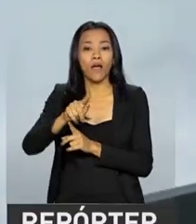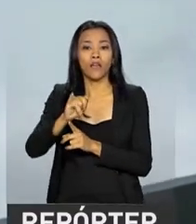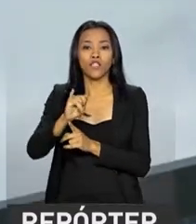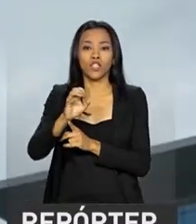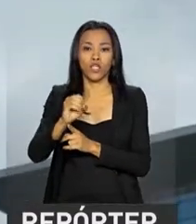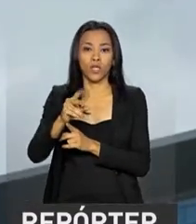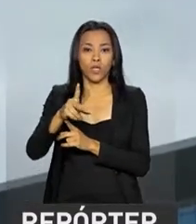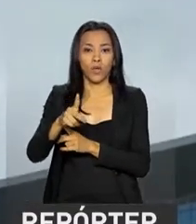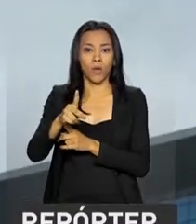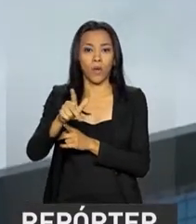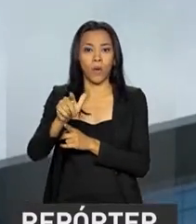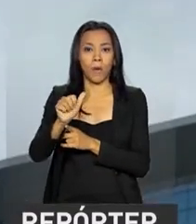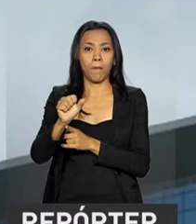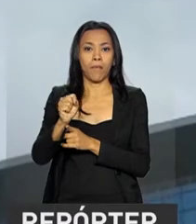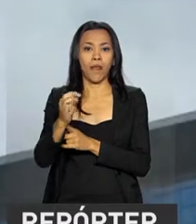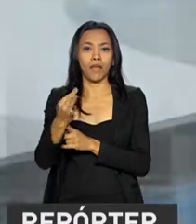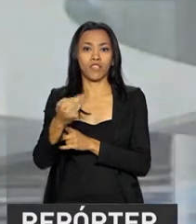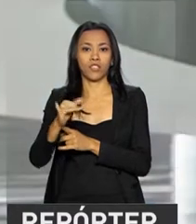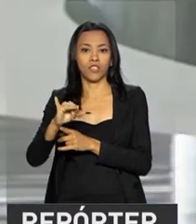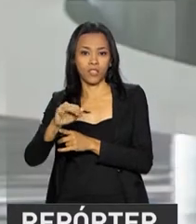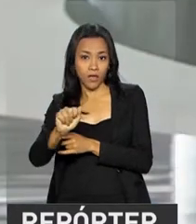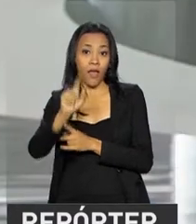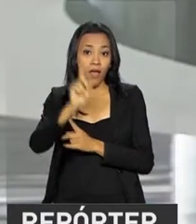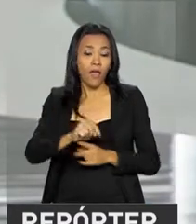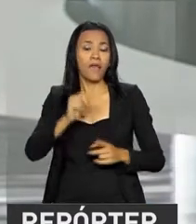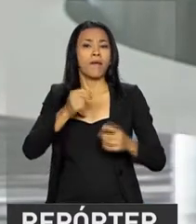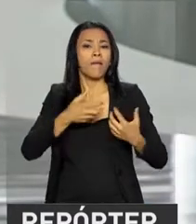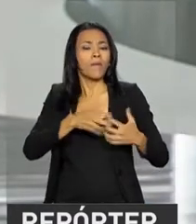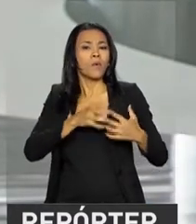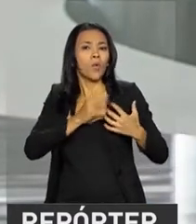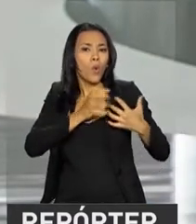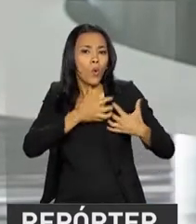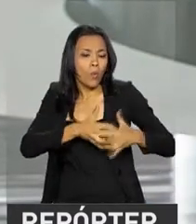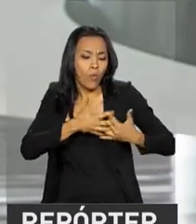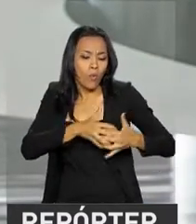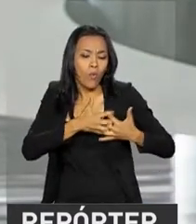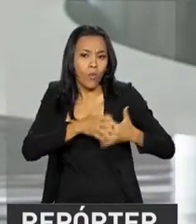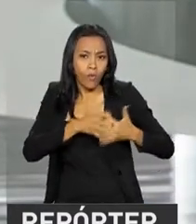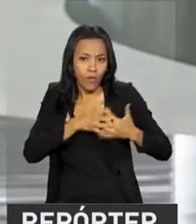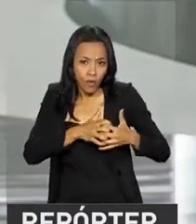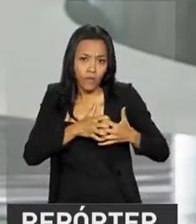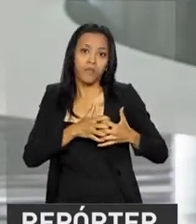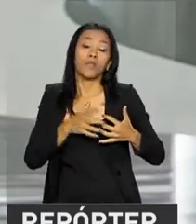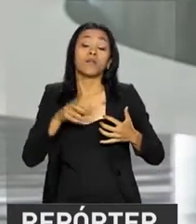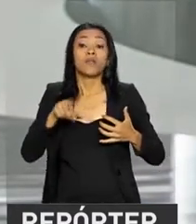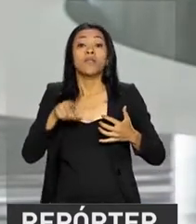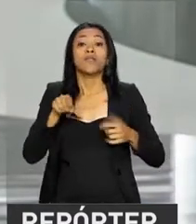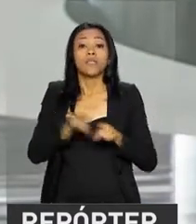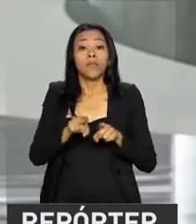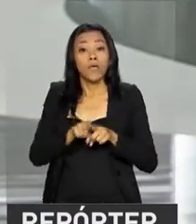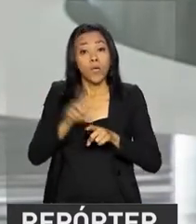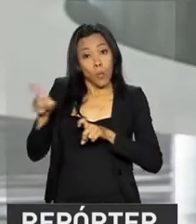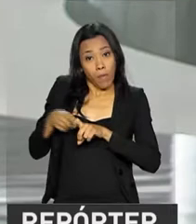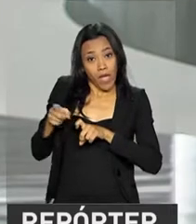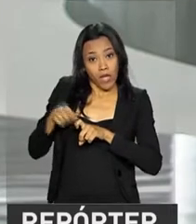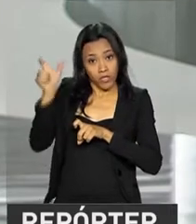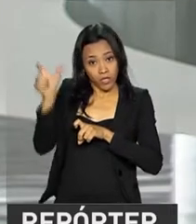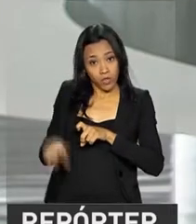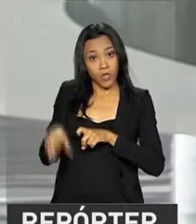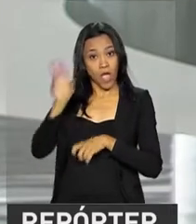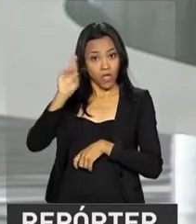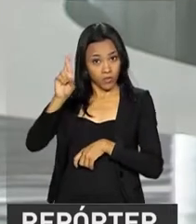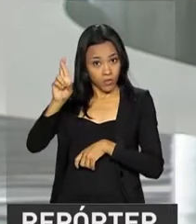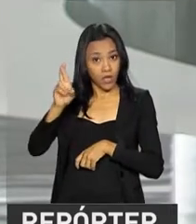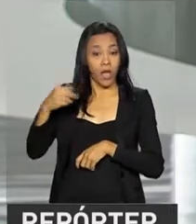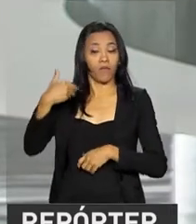que é um procedimento para desobstruir veias do coração. Logo após a alta, o médico Roberto Calil Filho, que é um dos